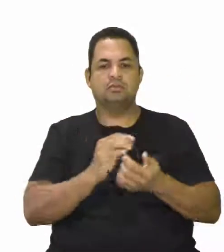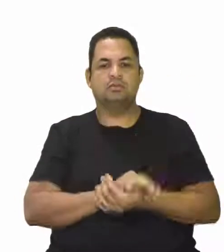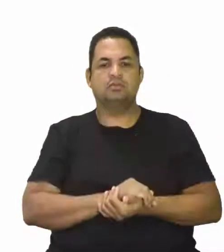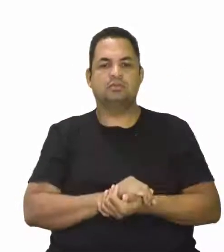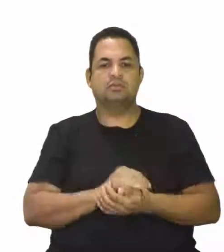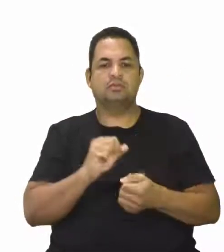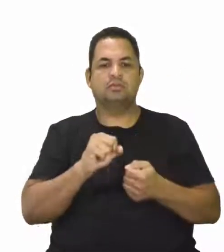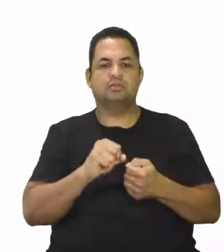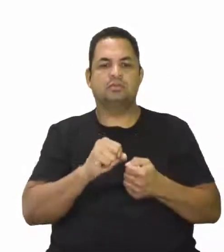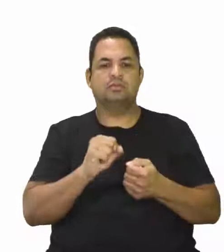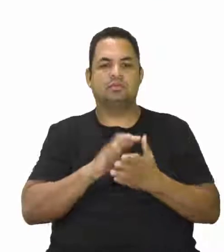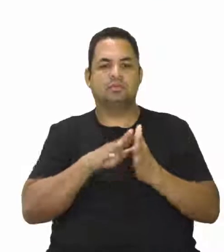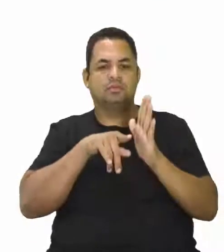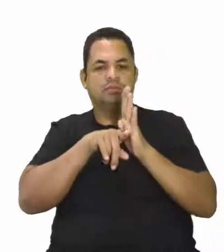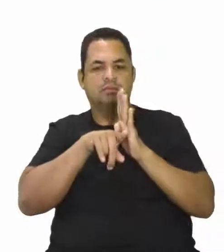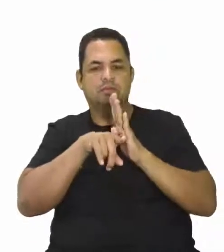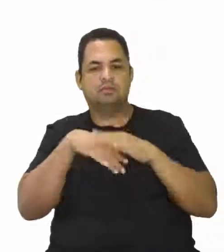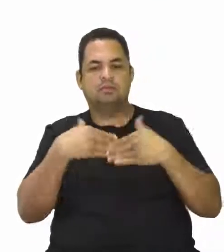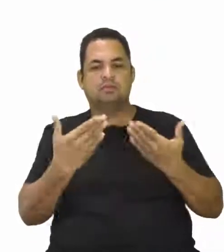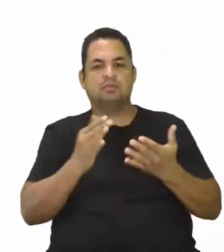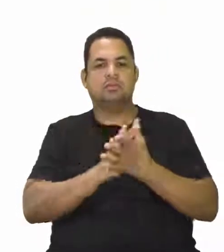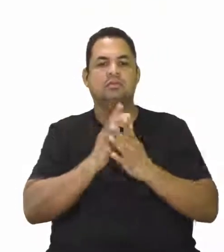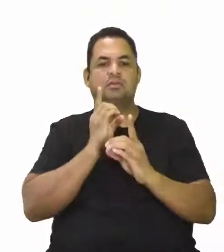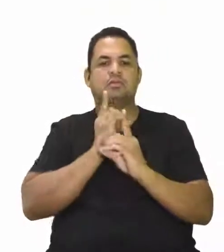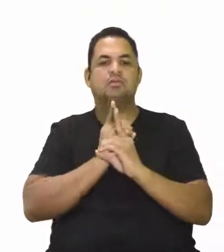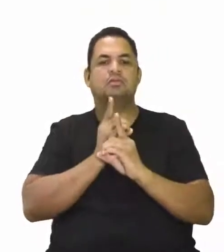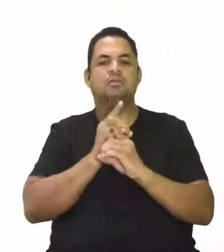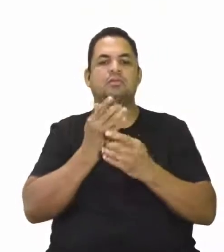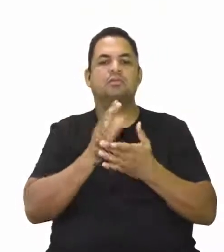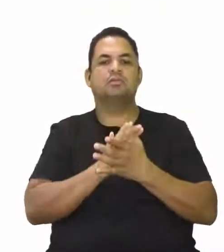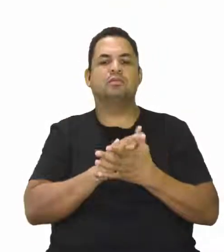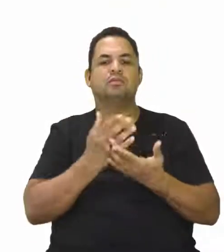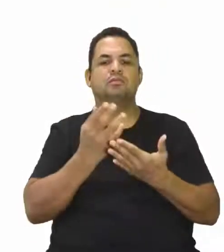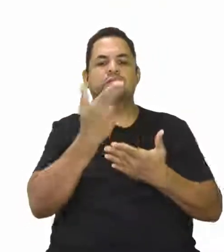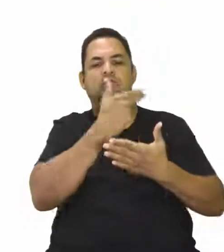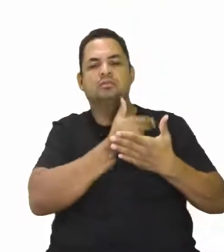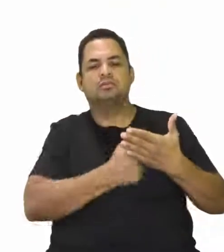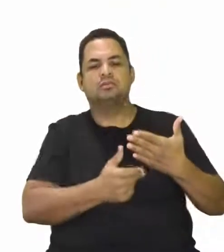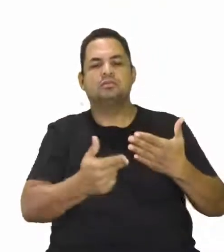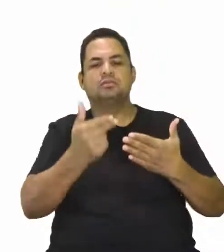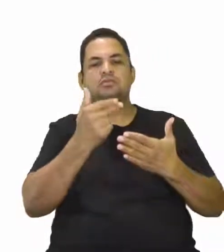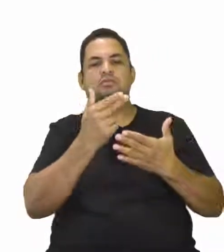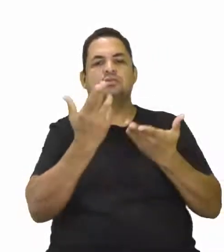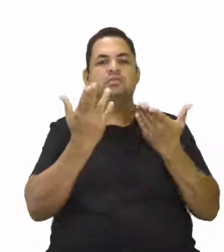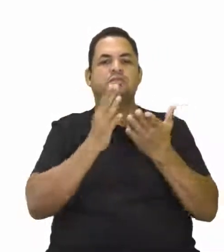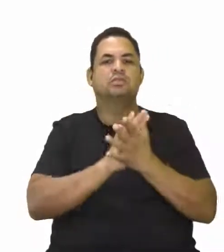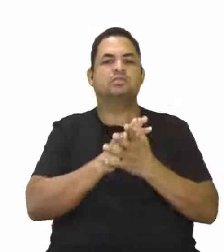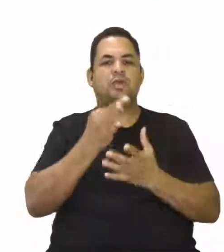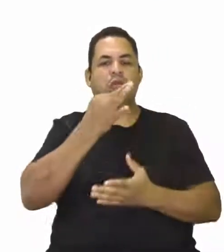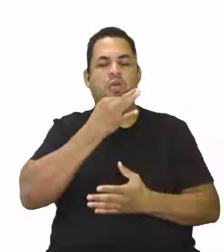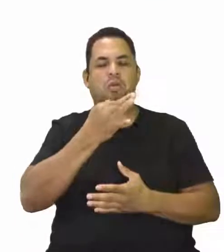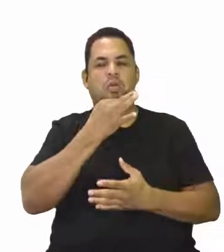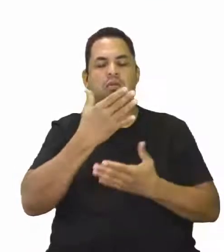de fazer essa análise. Onde é que a gente encontra mais esses cartoons, essas charges críticas? Ali